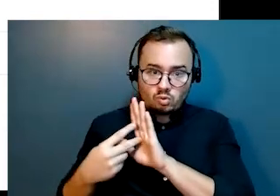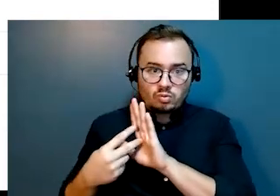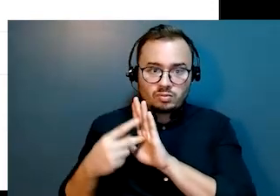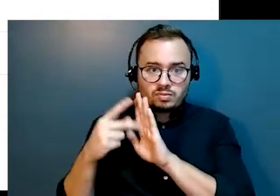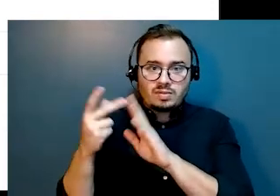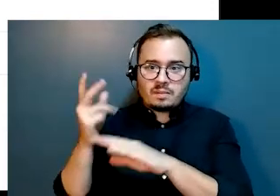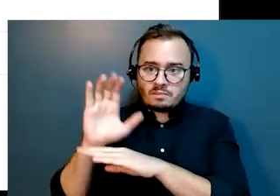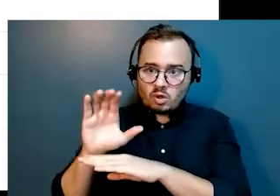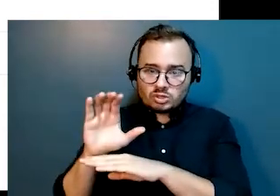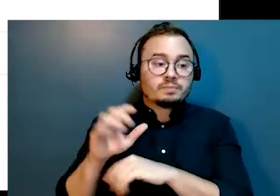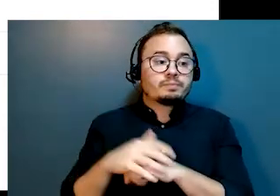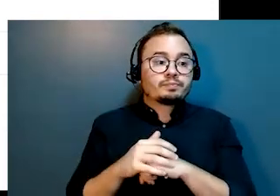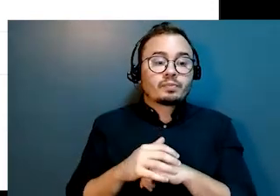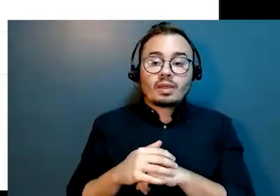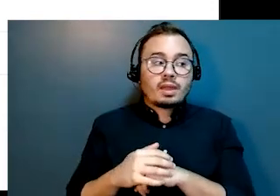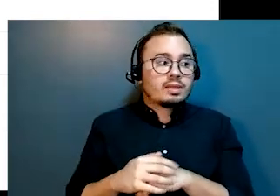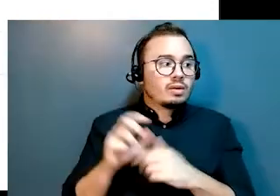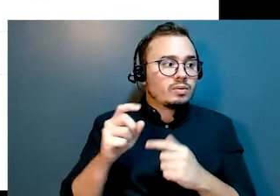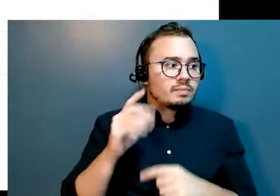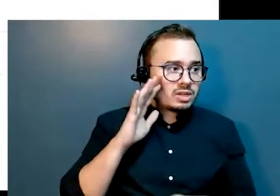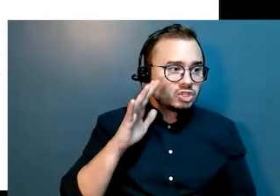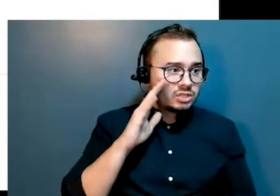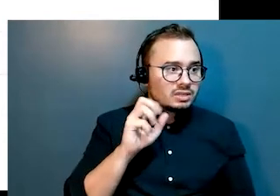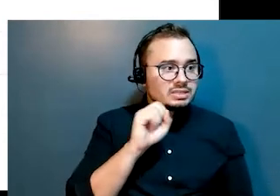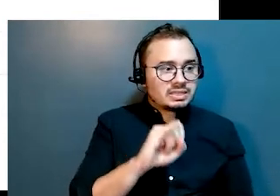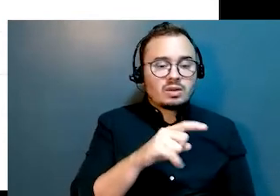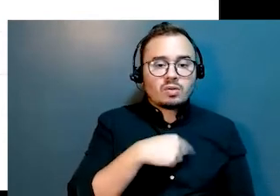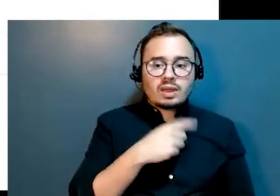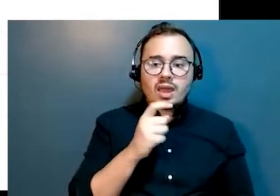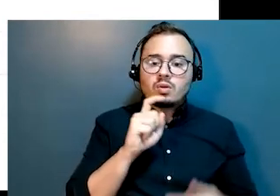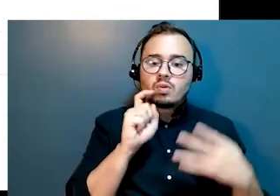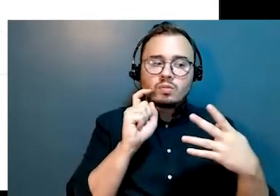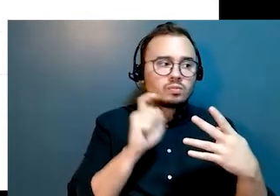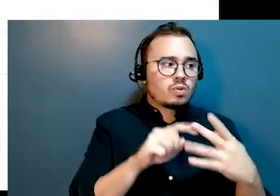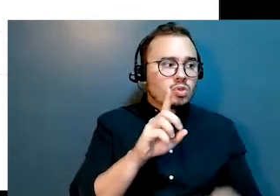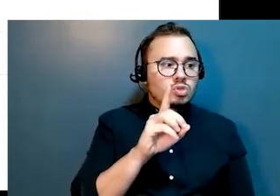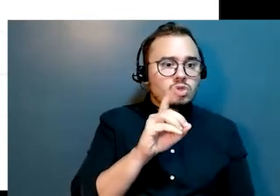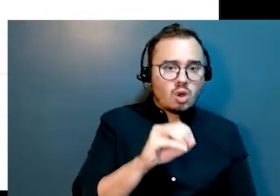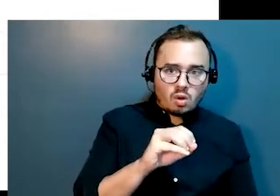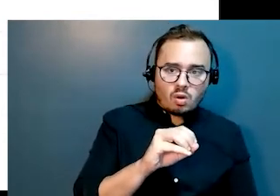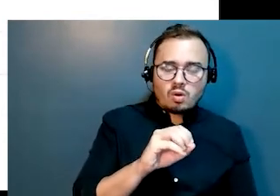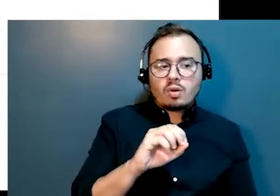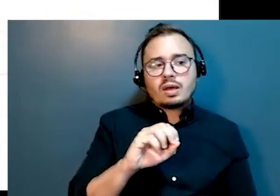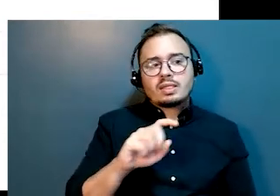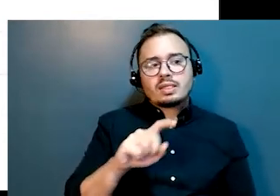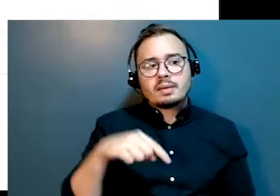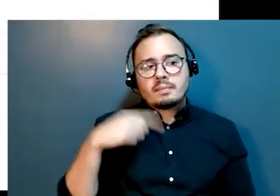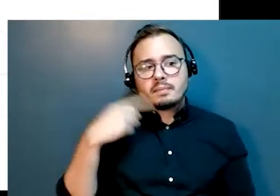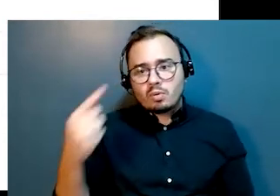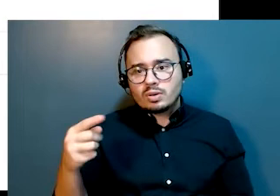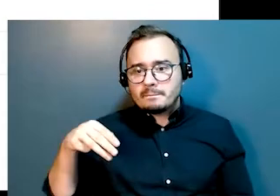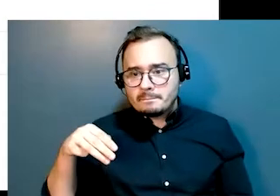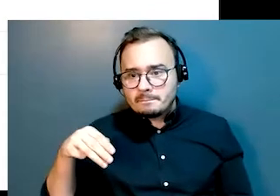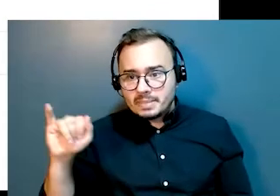tela, tá? Então, digamos que eu queira tocar esse Dó, agora eu quero tocar um Mi, logo em seguida, né? Só que